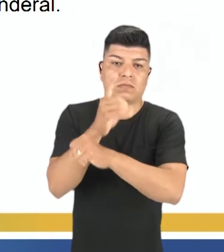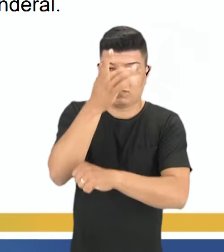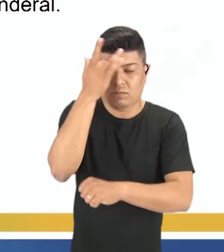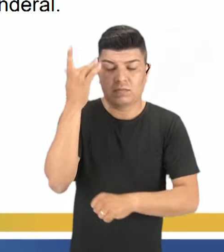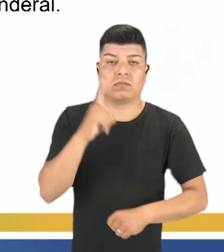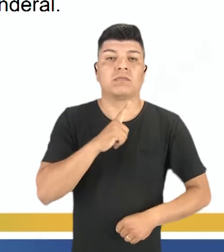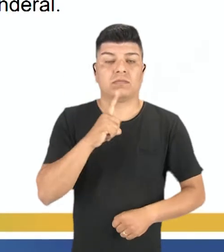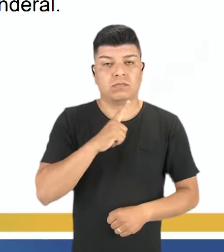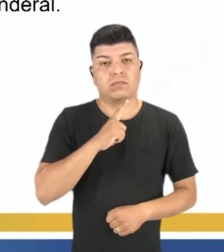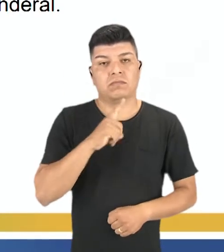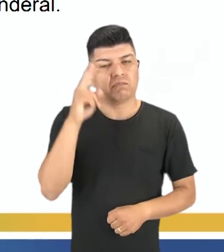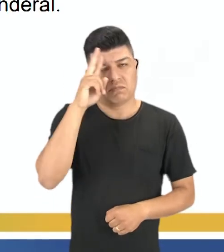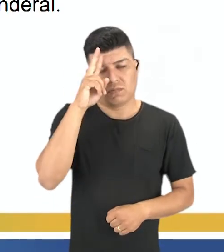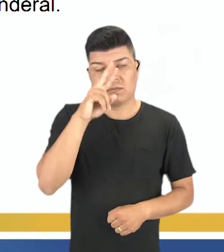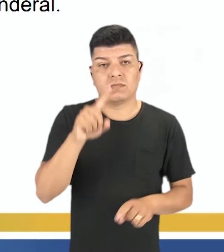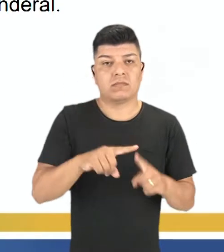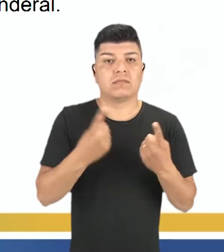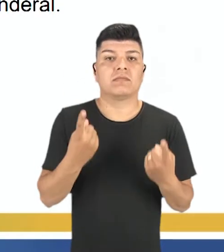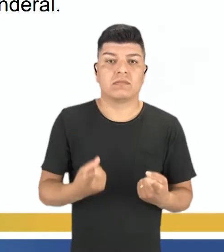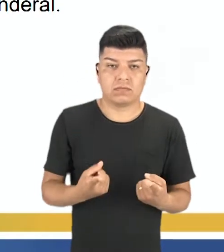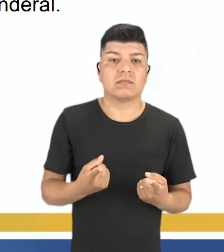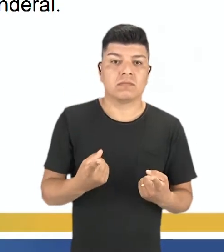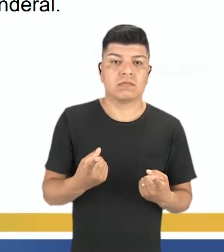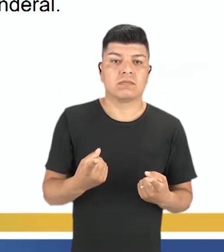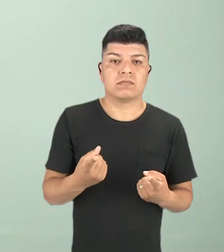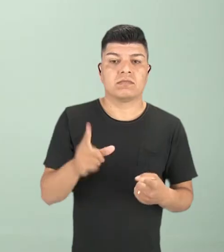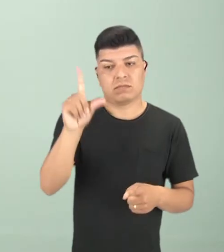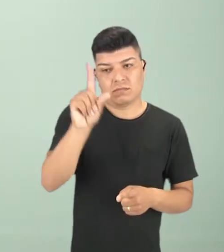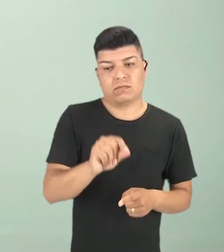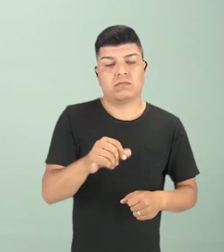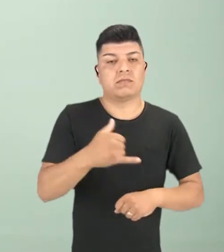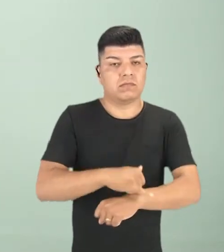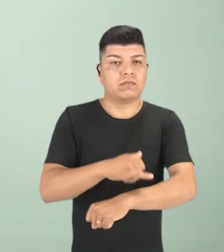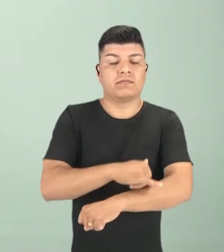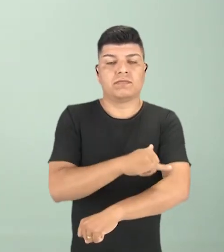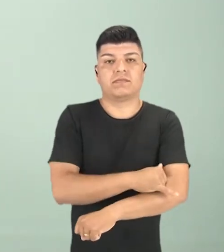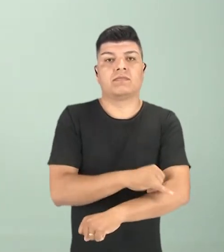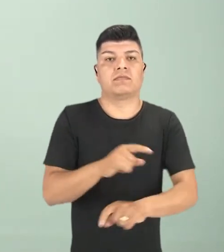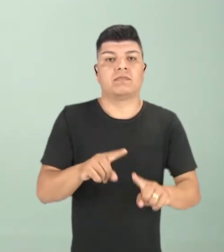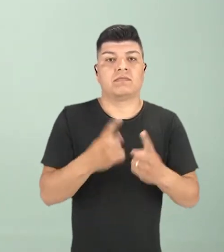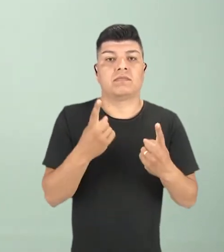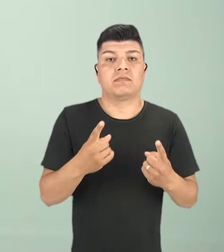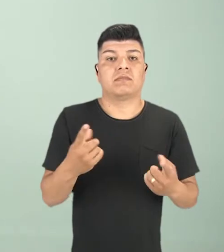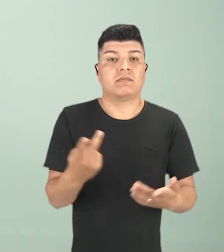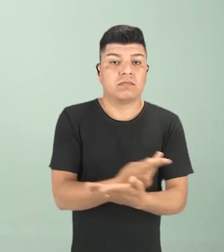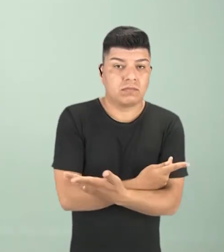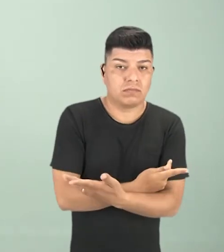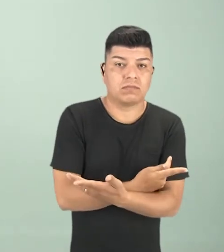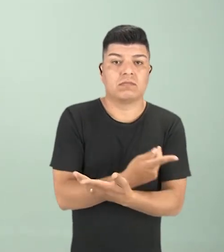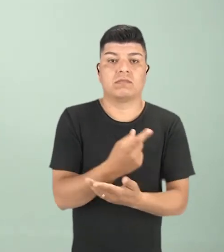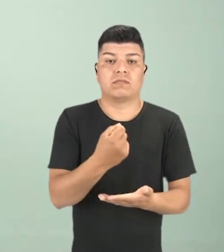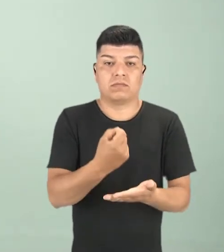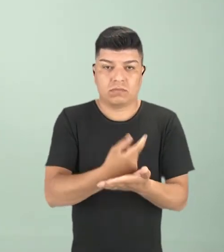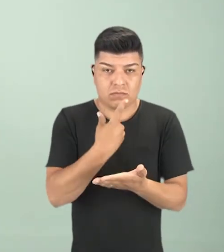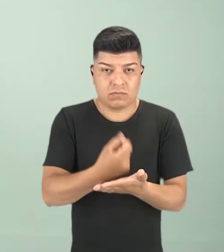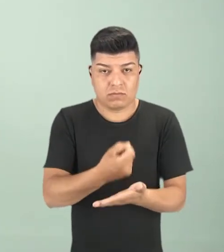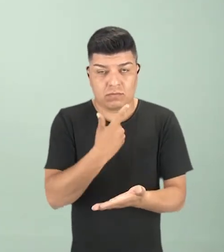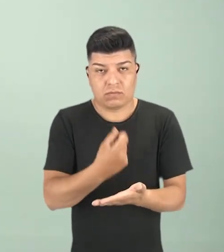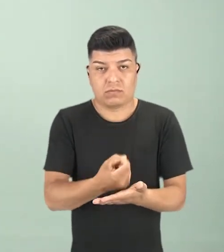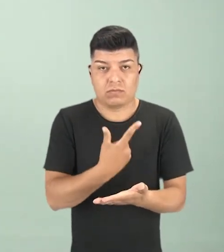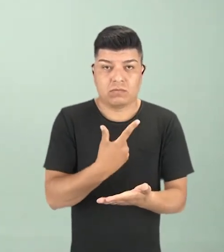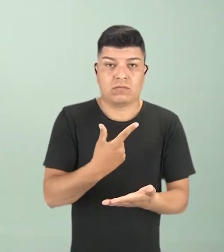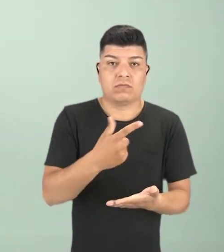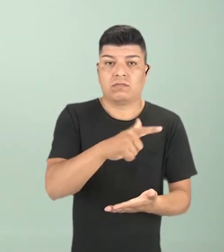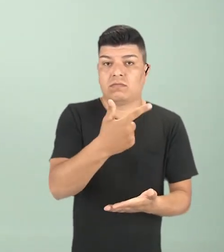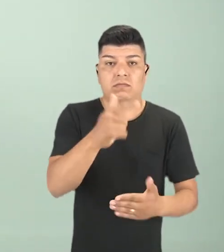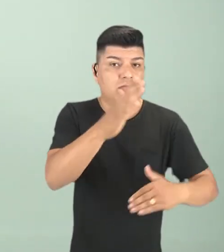gente não lembra aqui, mas faz parte da redução de peso. Agora, quando isso é feito com o uso de medicamentos, sem o acompanhamento de um